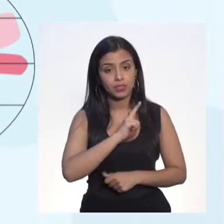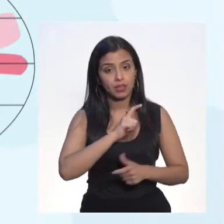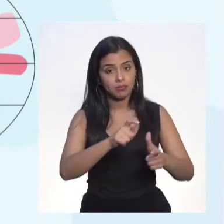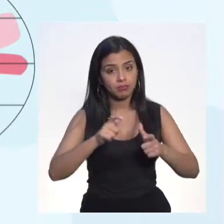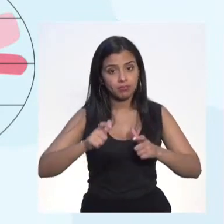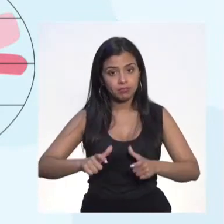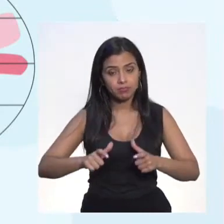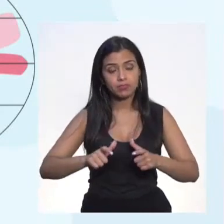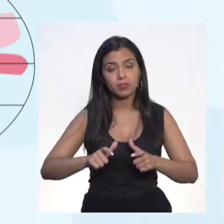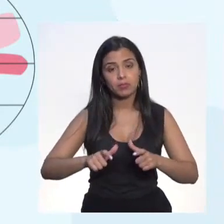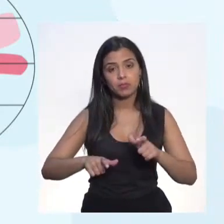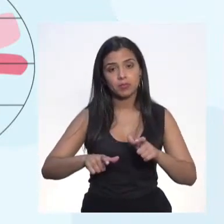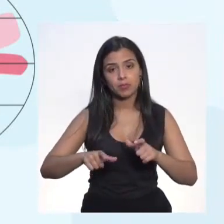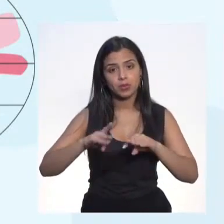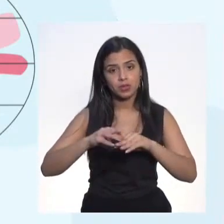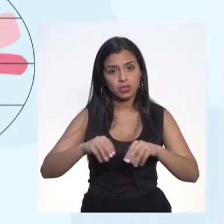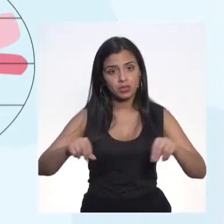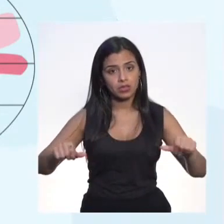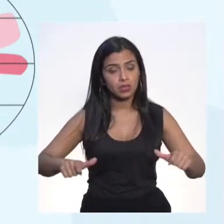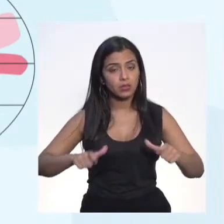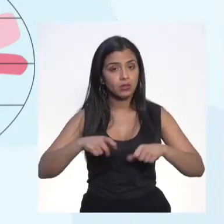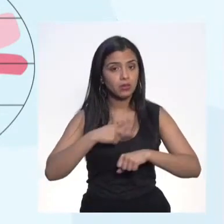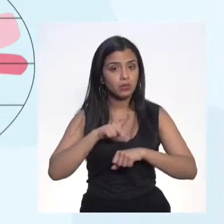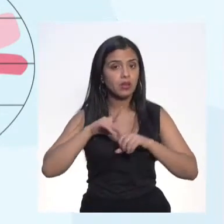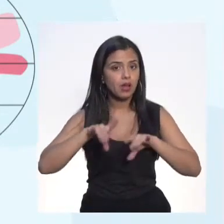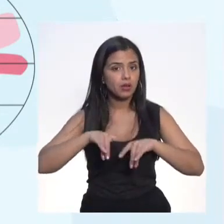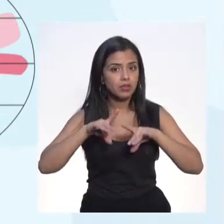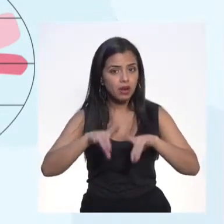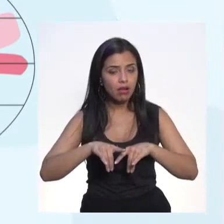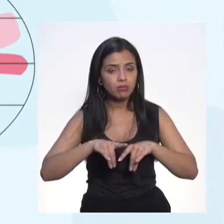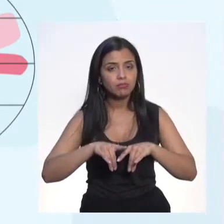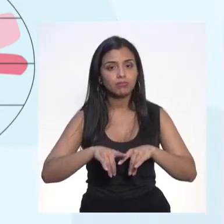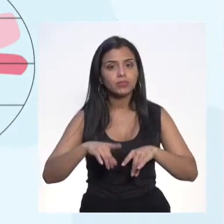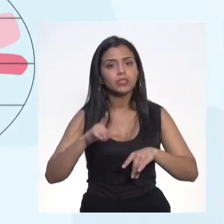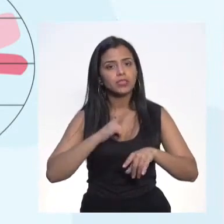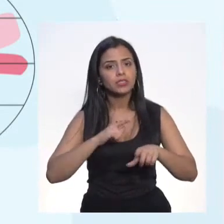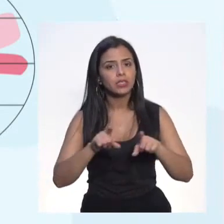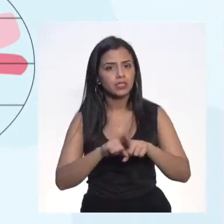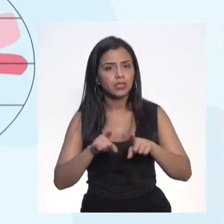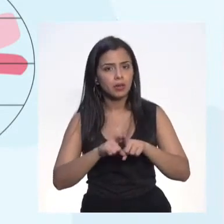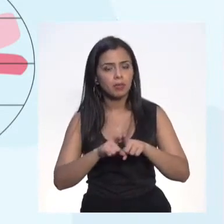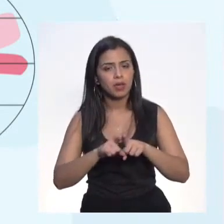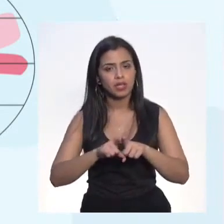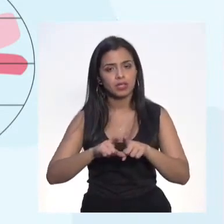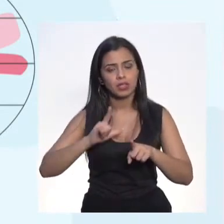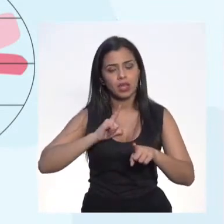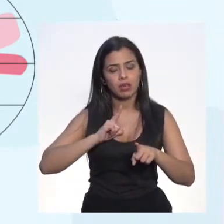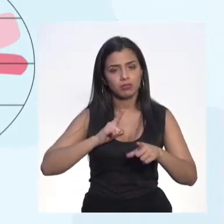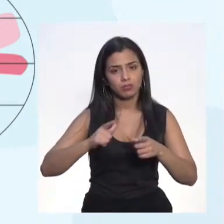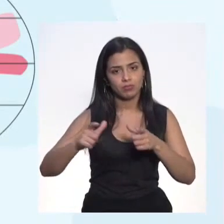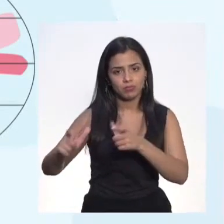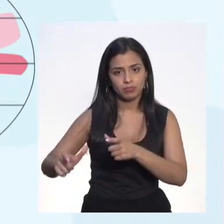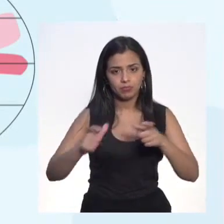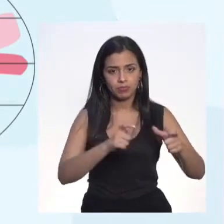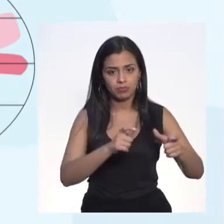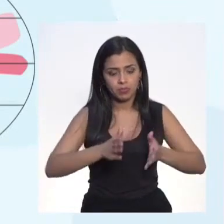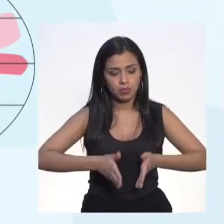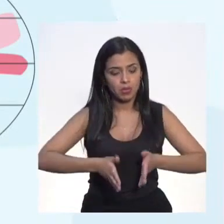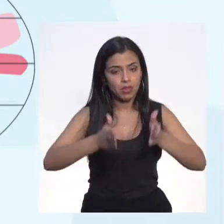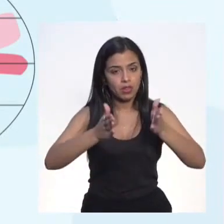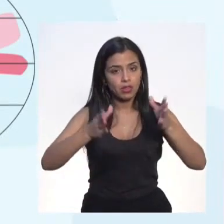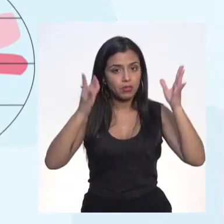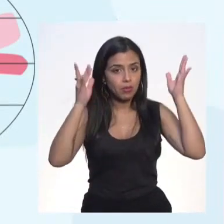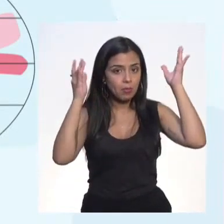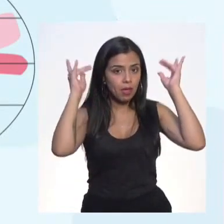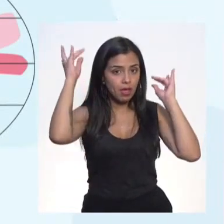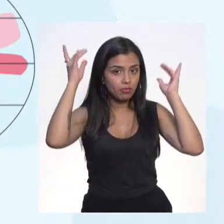na Austrália. Como aqui a gente aqui tem, né, o deserto aí que faz entre a fronteira do México com os Estados Unidos. Então, são